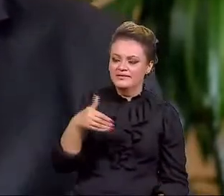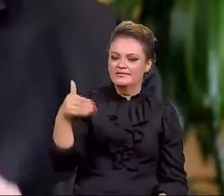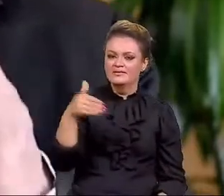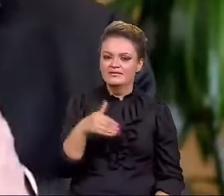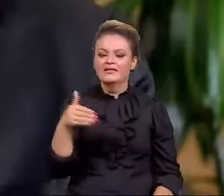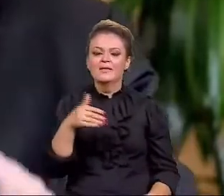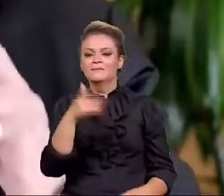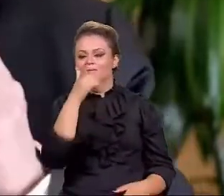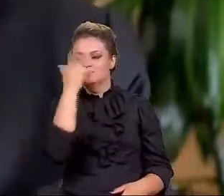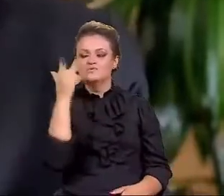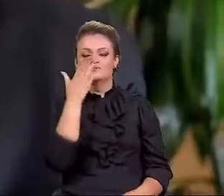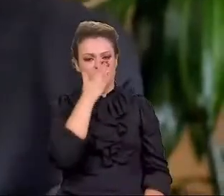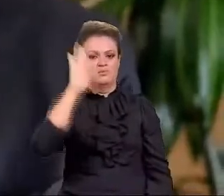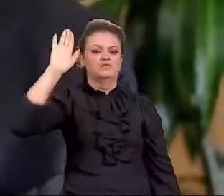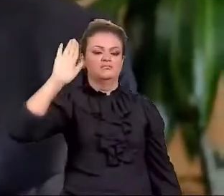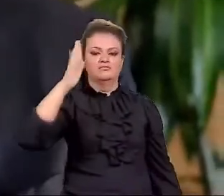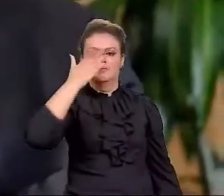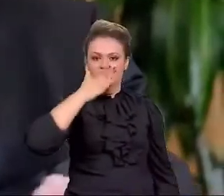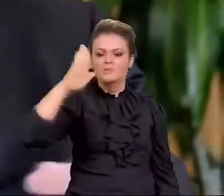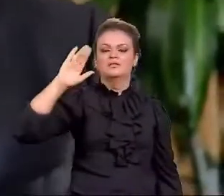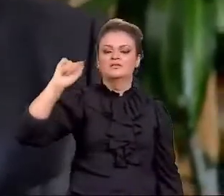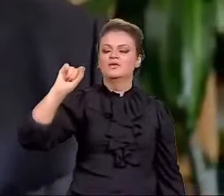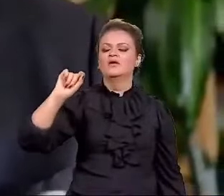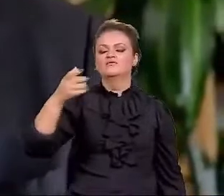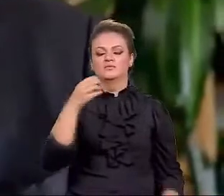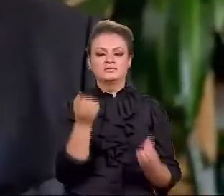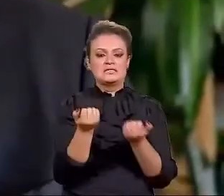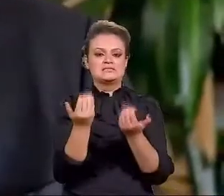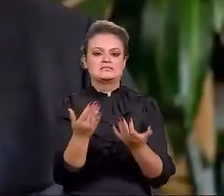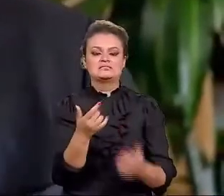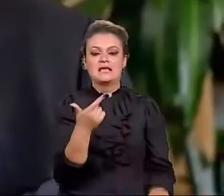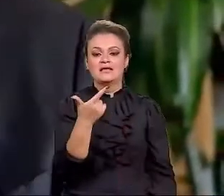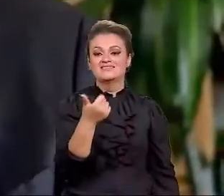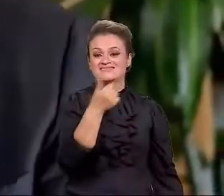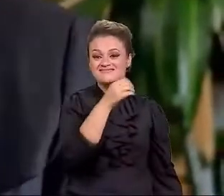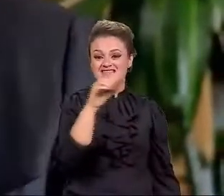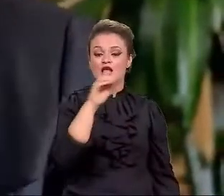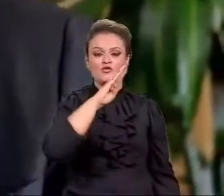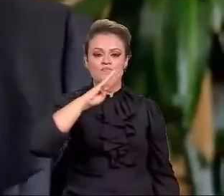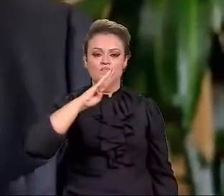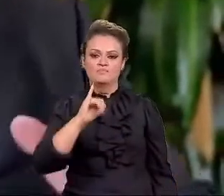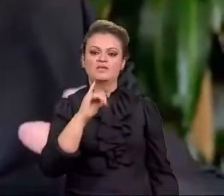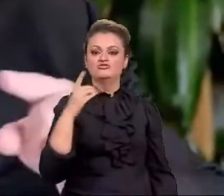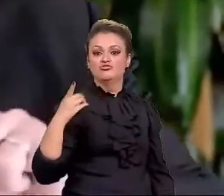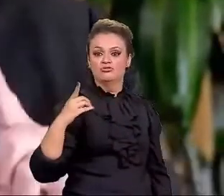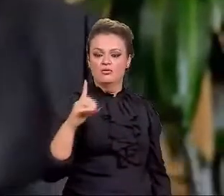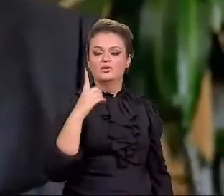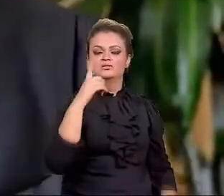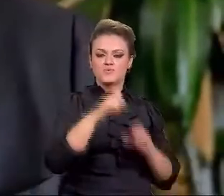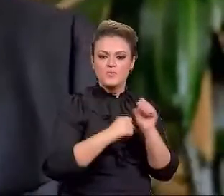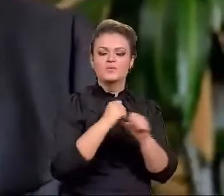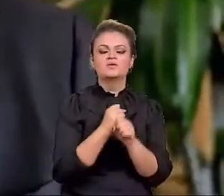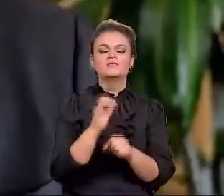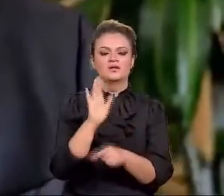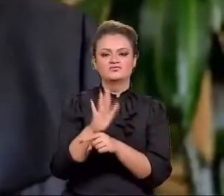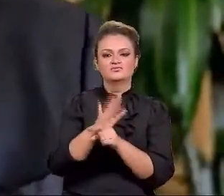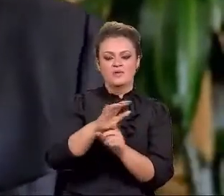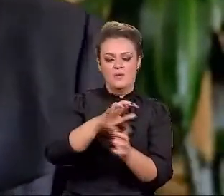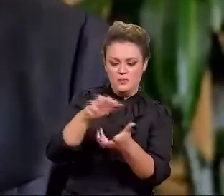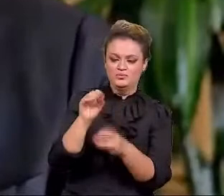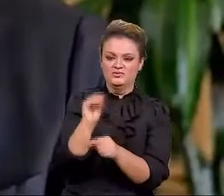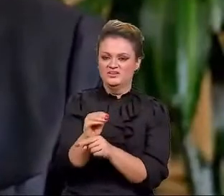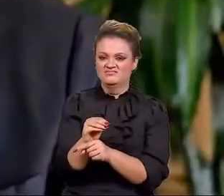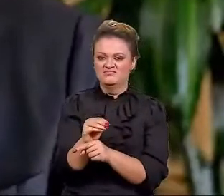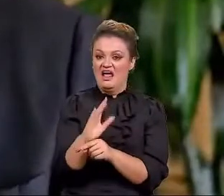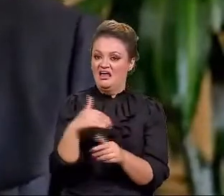100 bilhões de dólares por ano para ajudar a cuidar do planeta. Até agora não deram e me parece que não querem dar. E